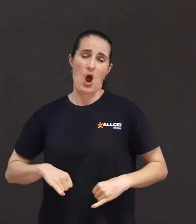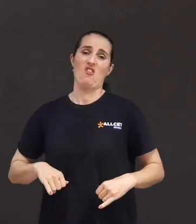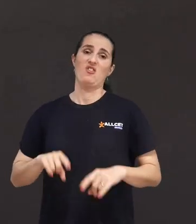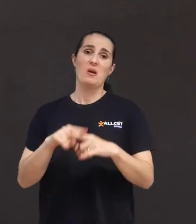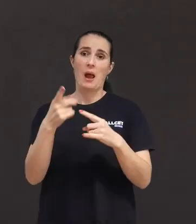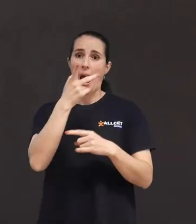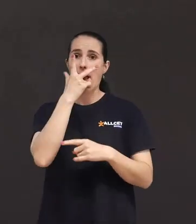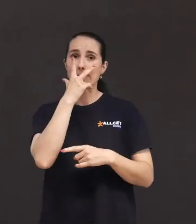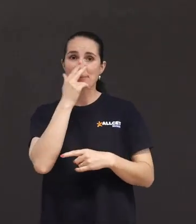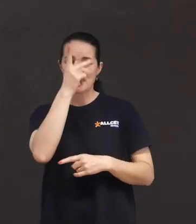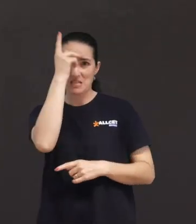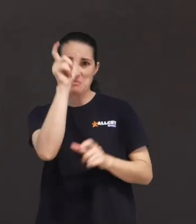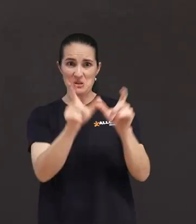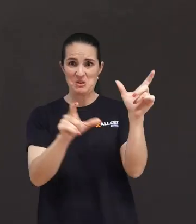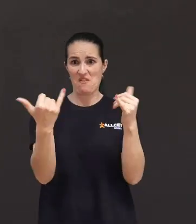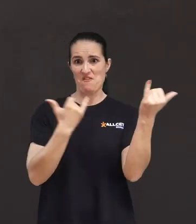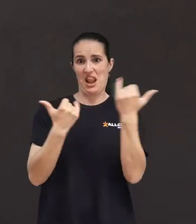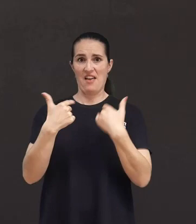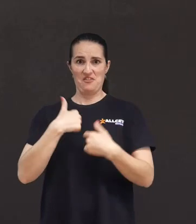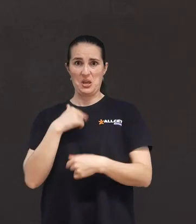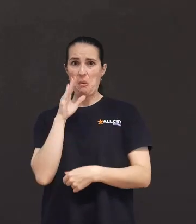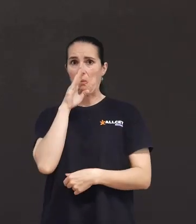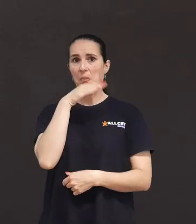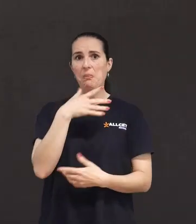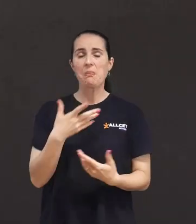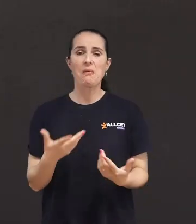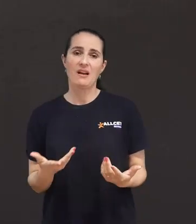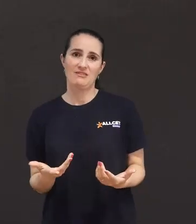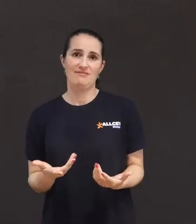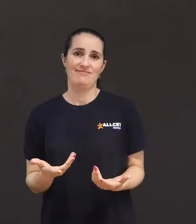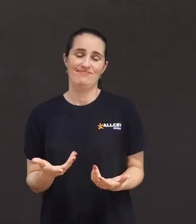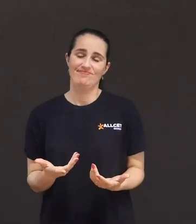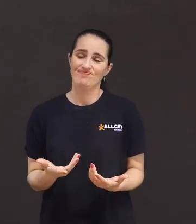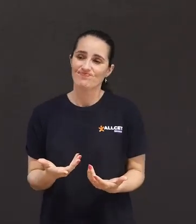colocam você como algoz. E aí você fica